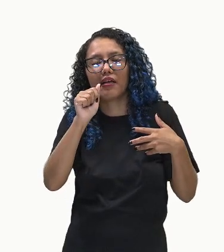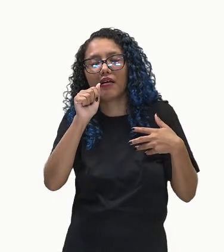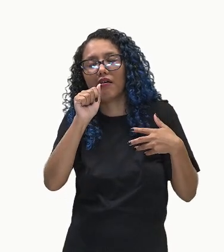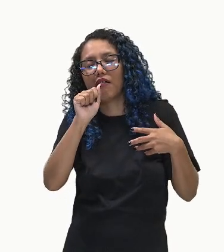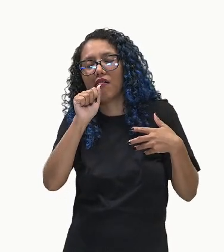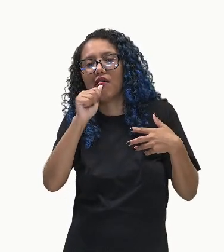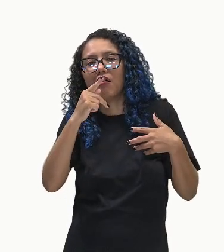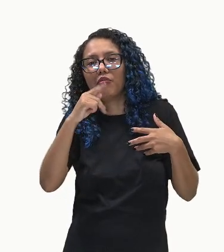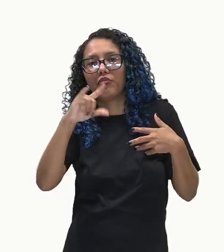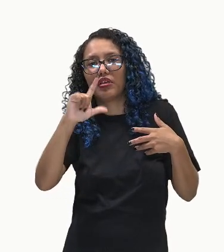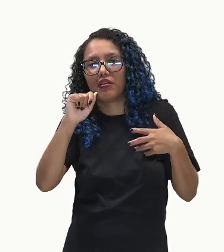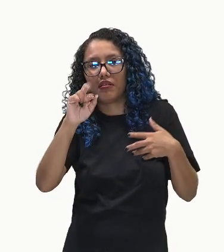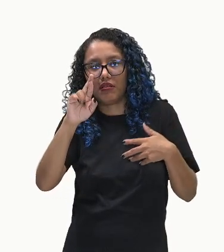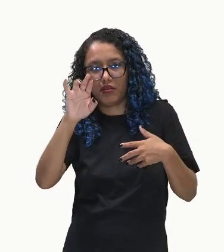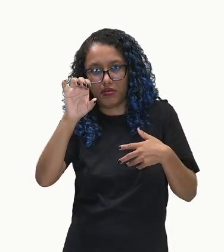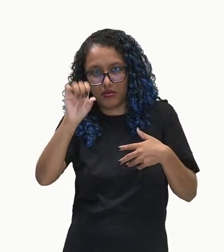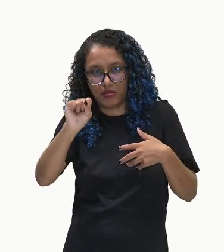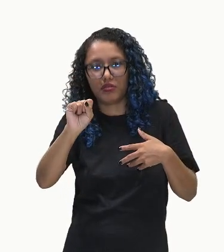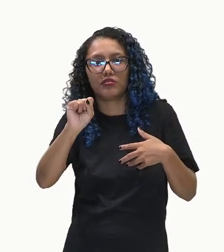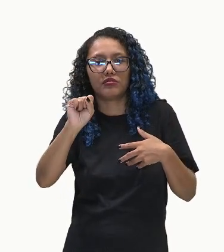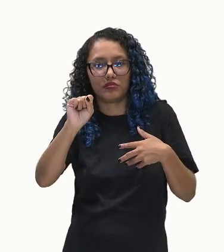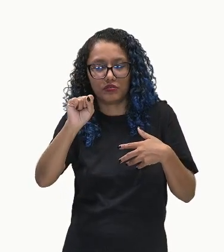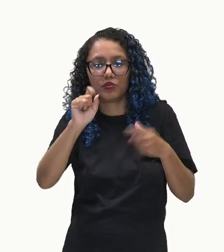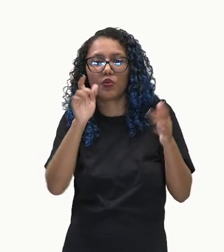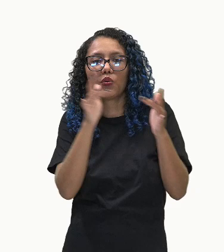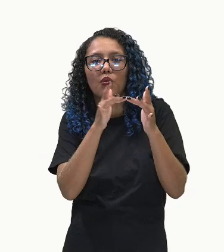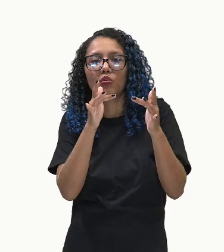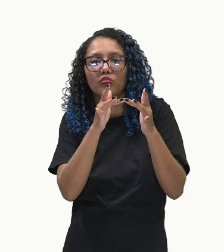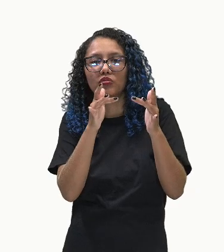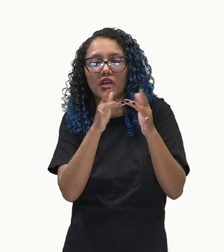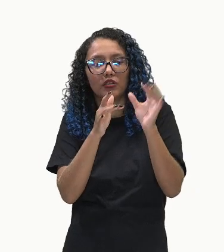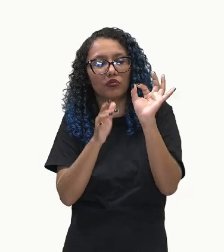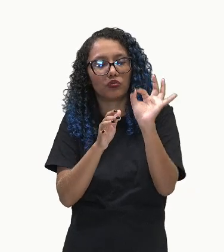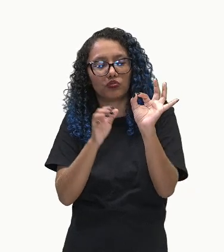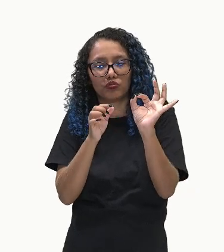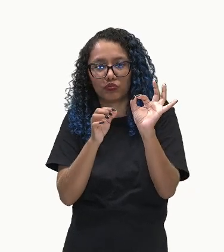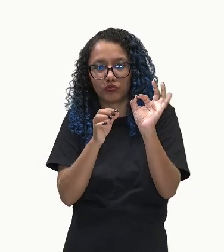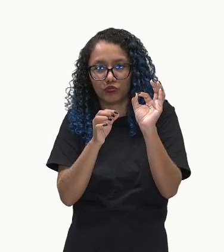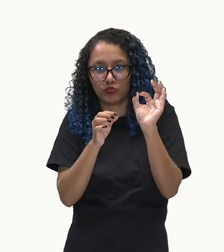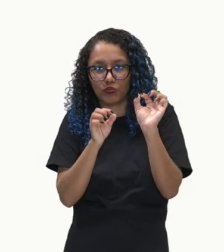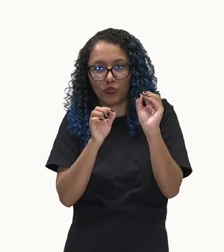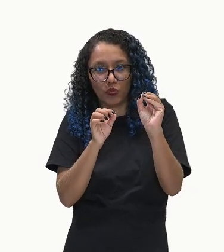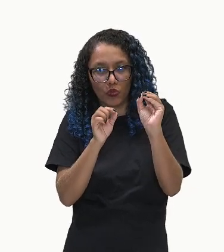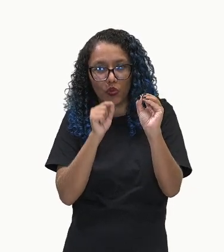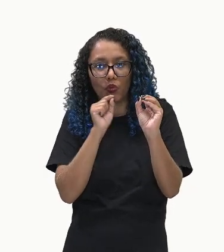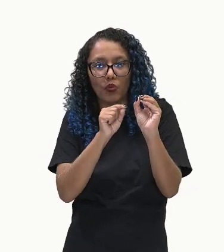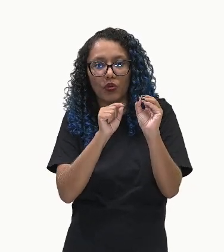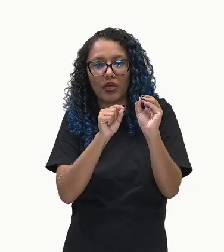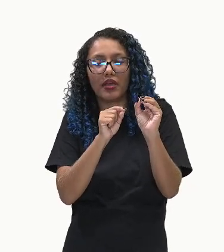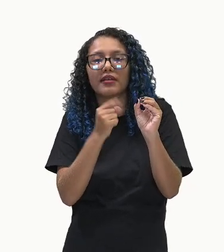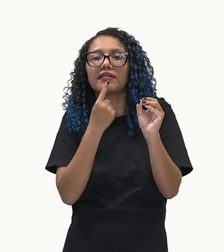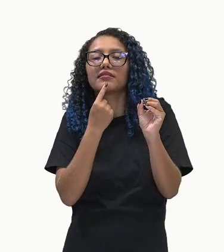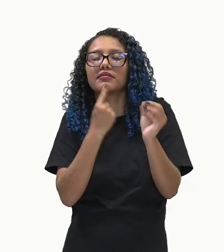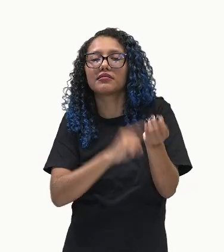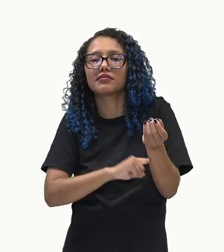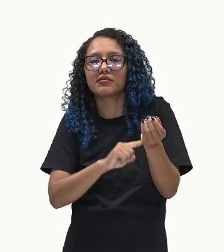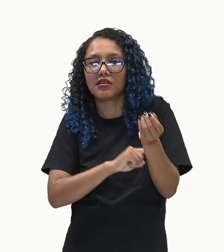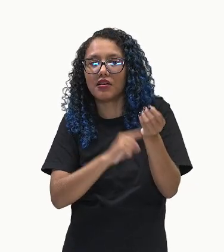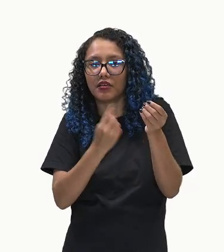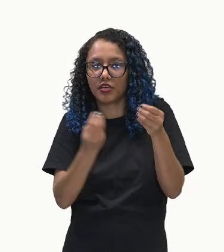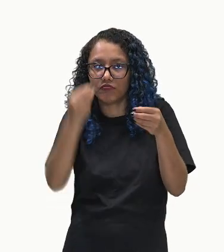a cápsula glomerular. É por aqui, por esses capilares, que o sangue vai passar e vai começar o processo